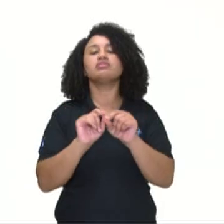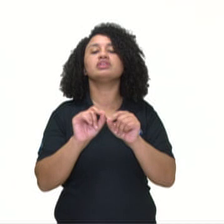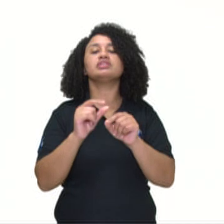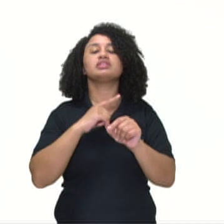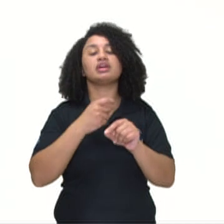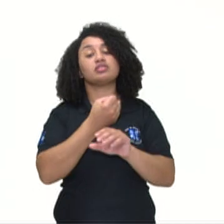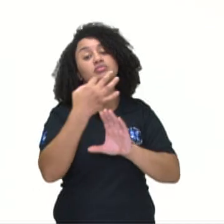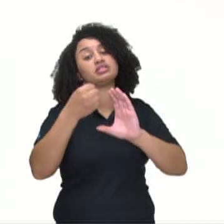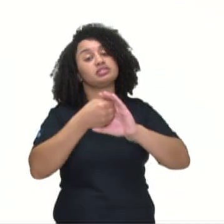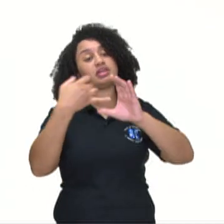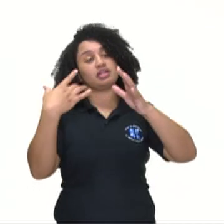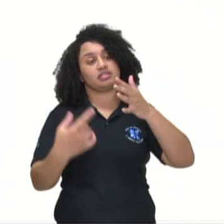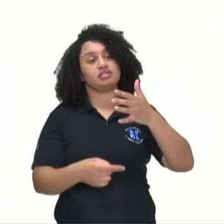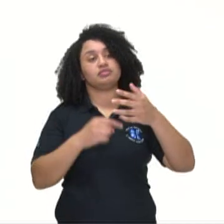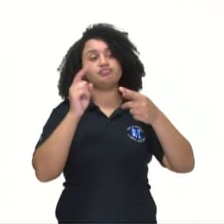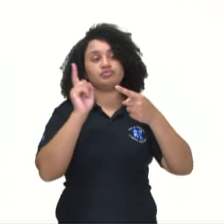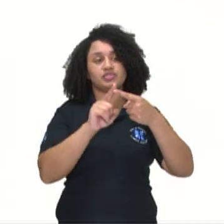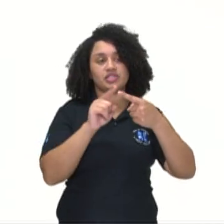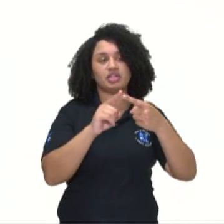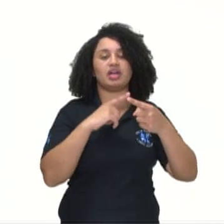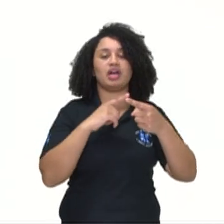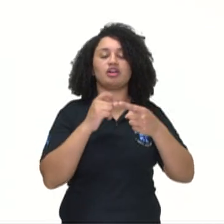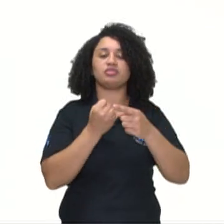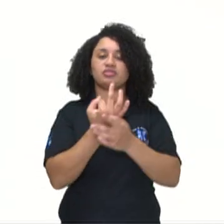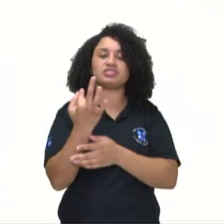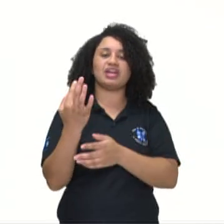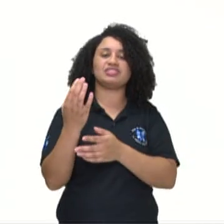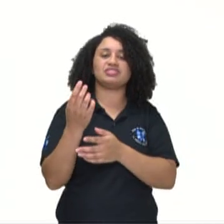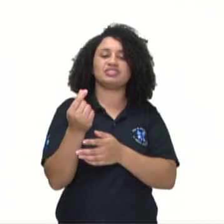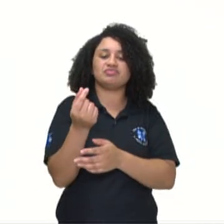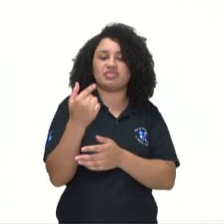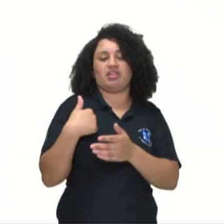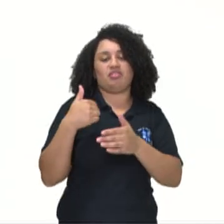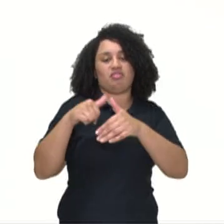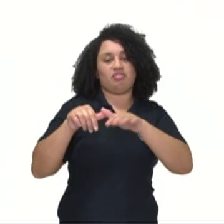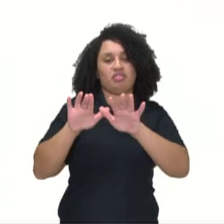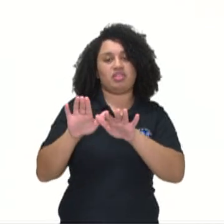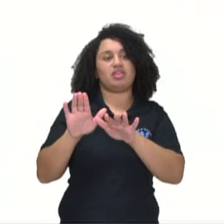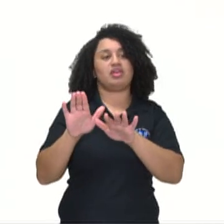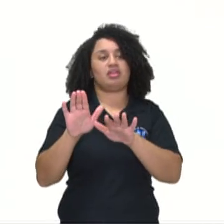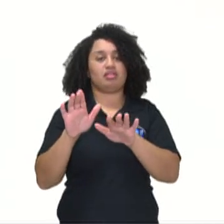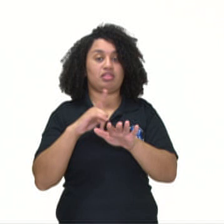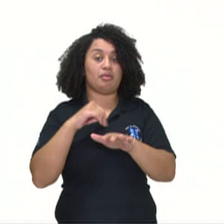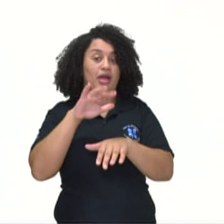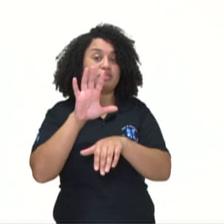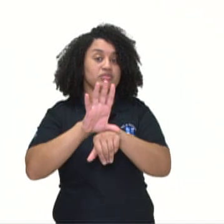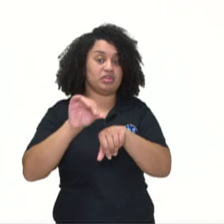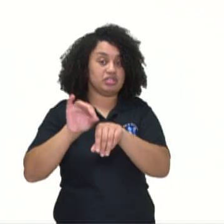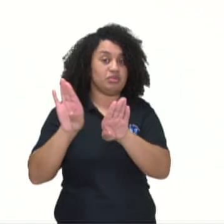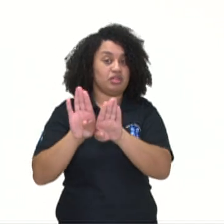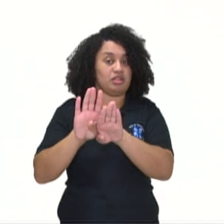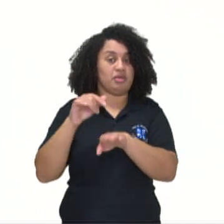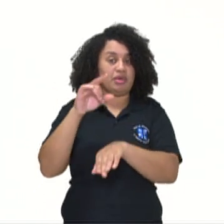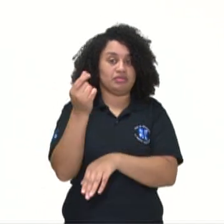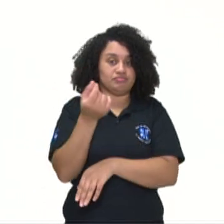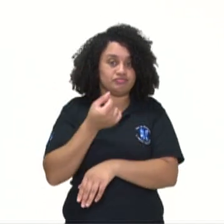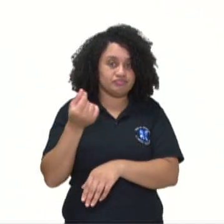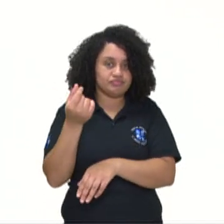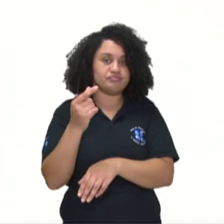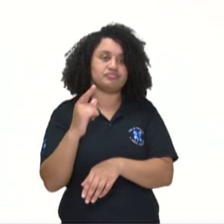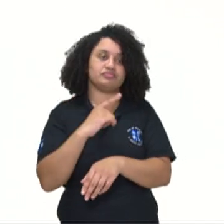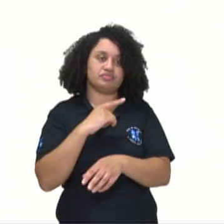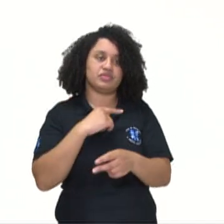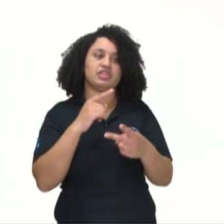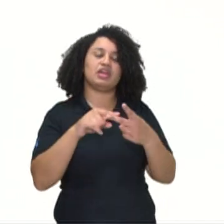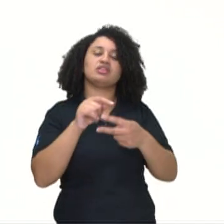algumas características. Um acúmulo de riqueza, quem tem mais conhecimento, mais riqueza. Um sistema neoliberal que